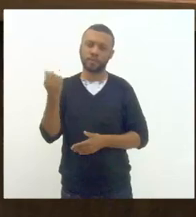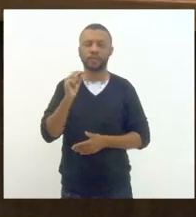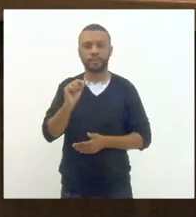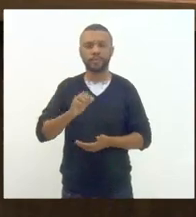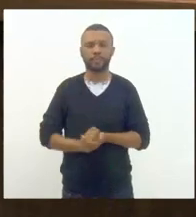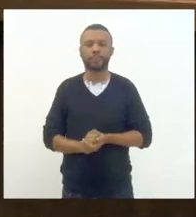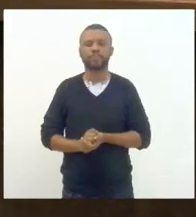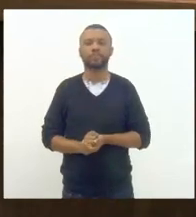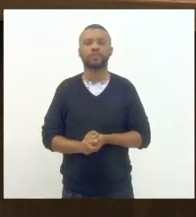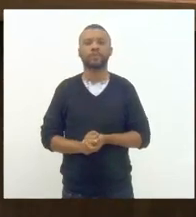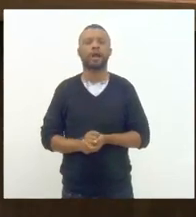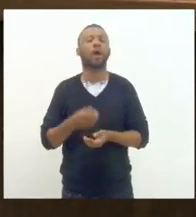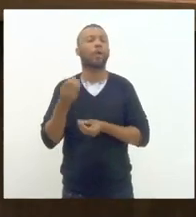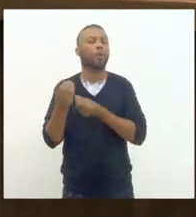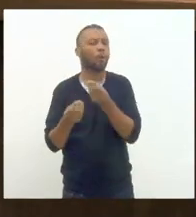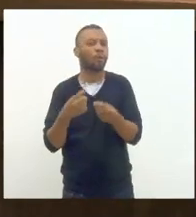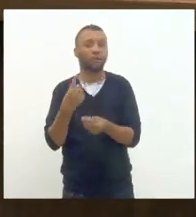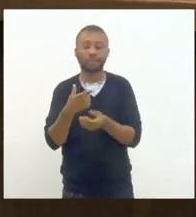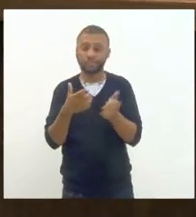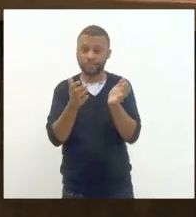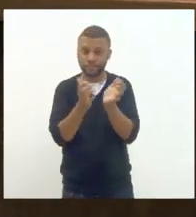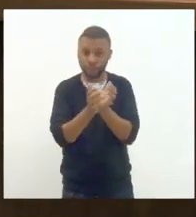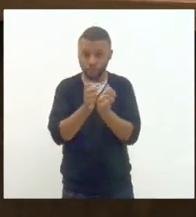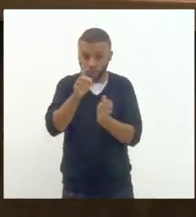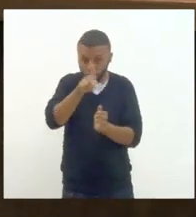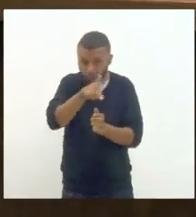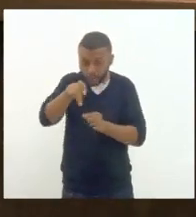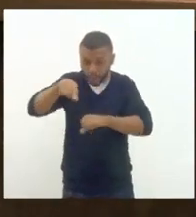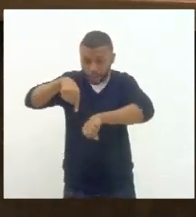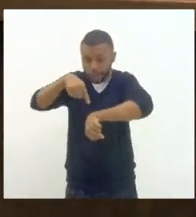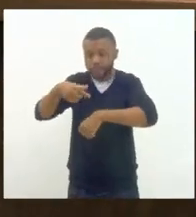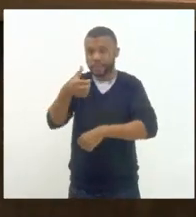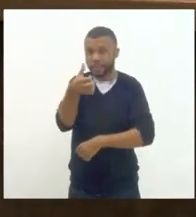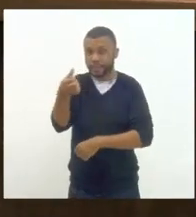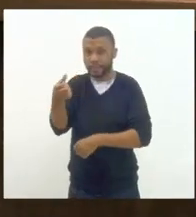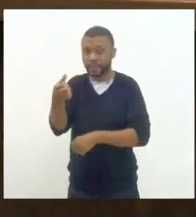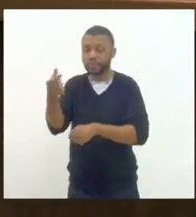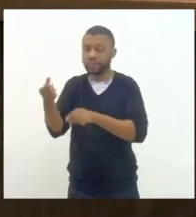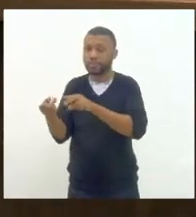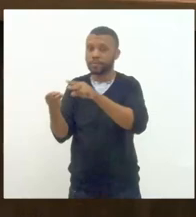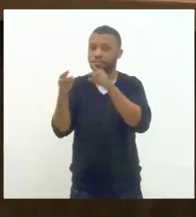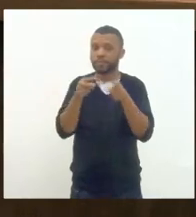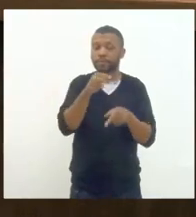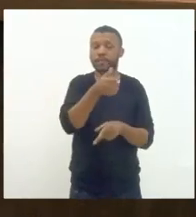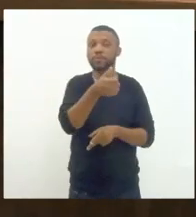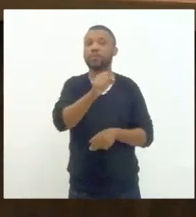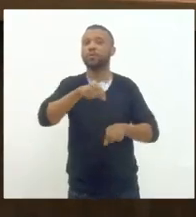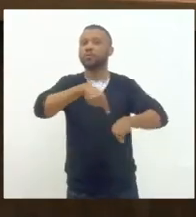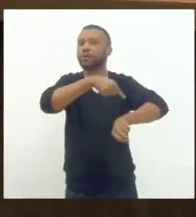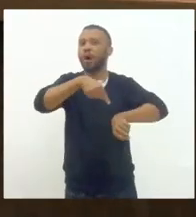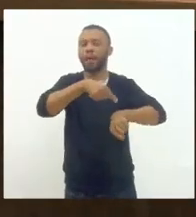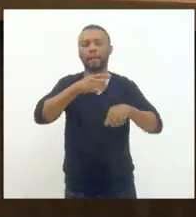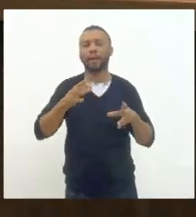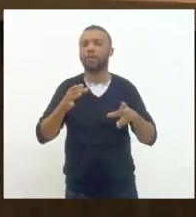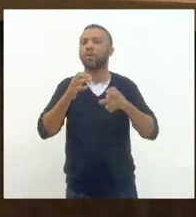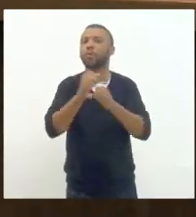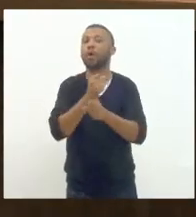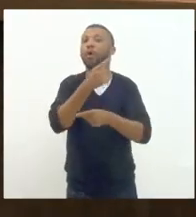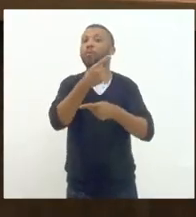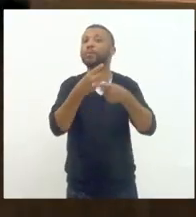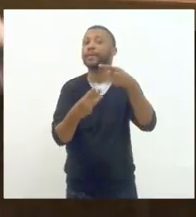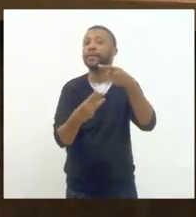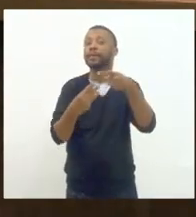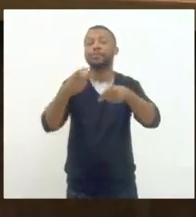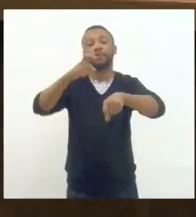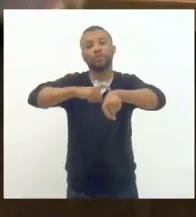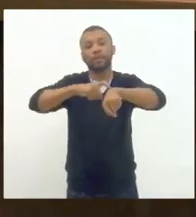a questão é a migração do professor de 16 para 18 horas, como Vossa Excelência sabe, para que se calcule um terço desse tempo garantido